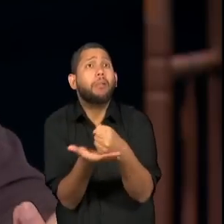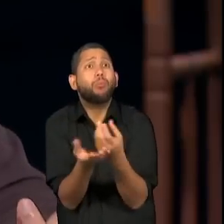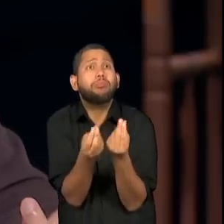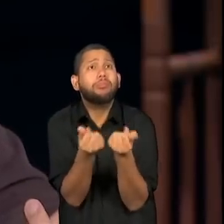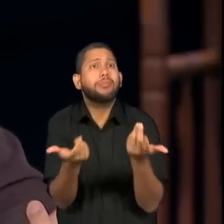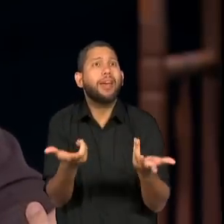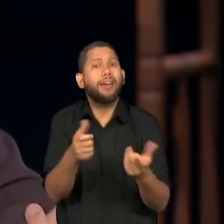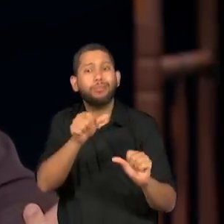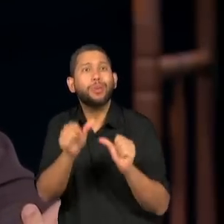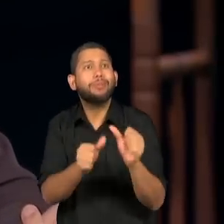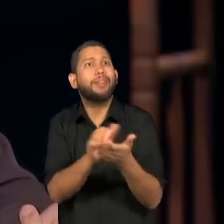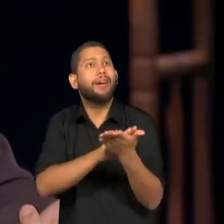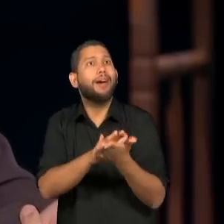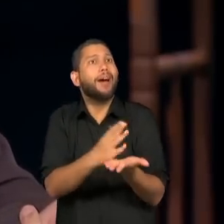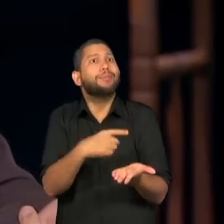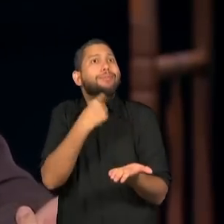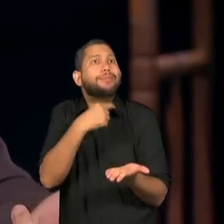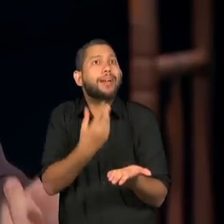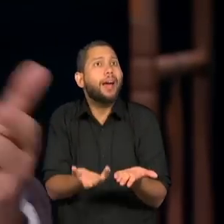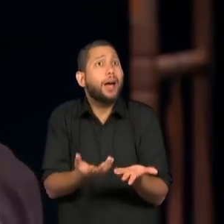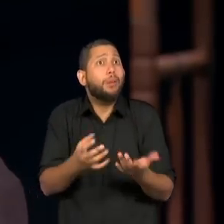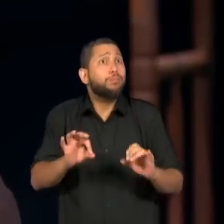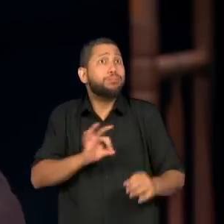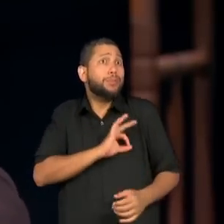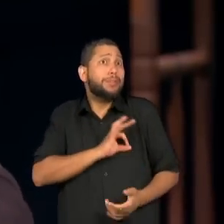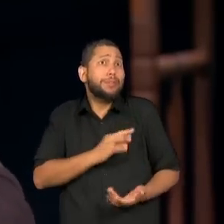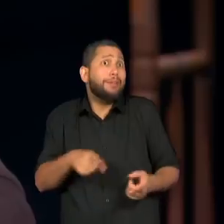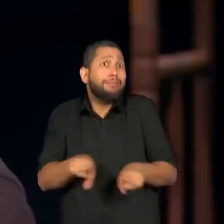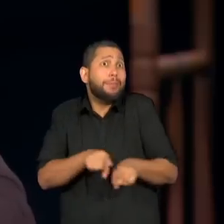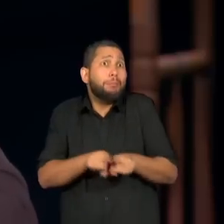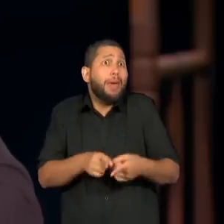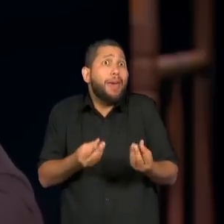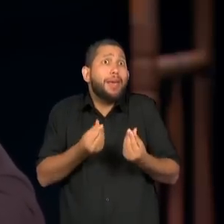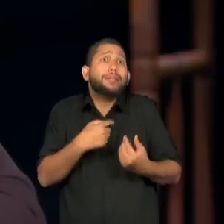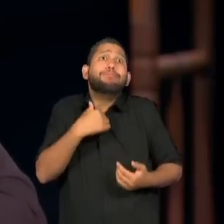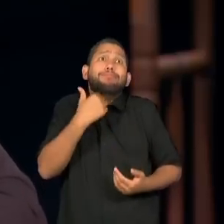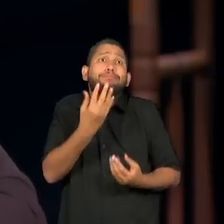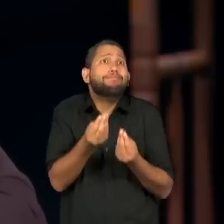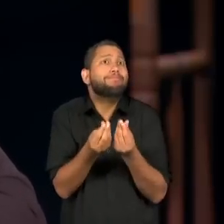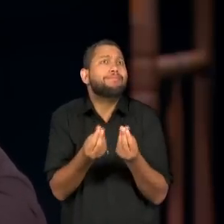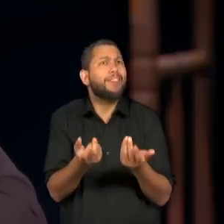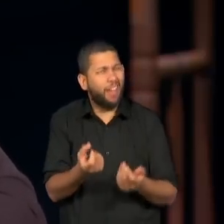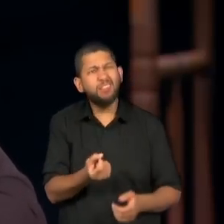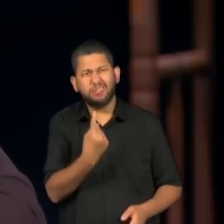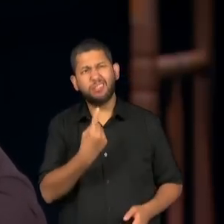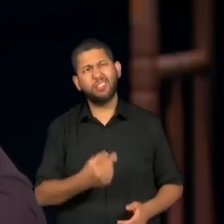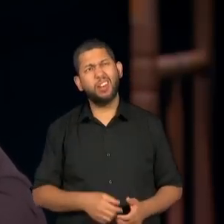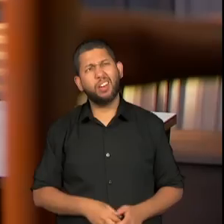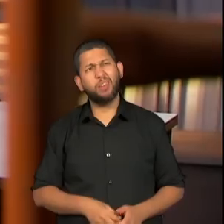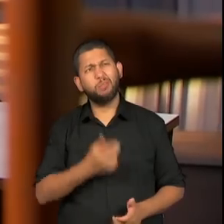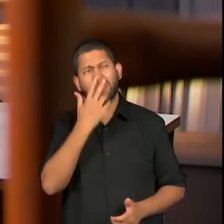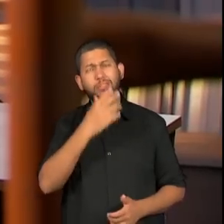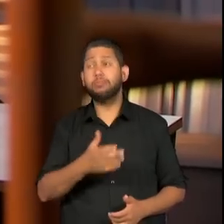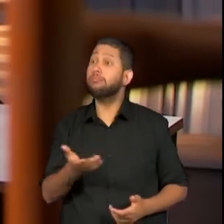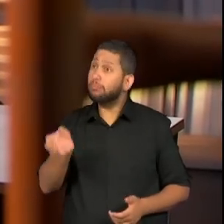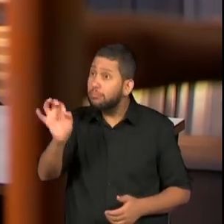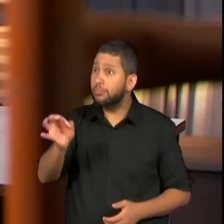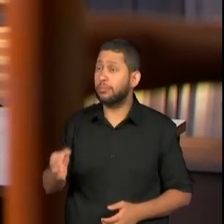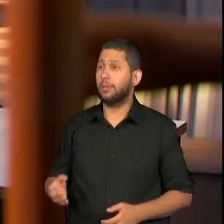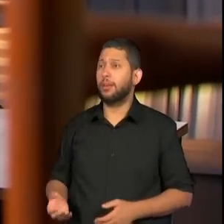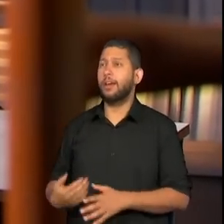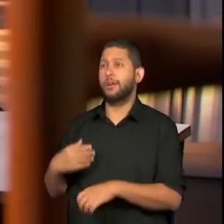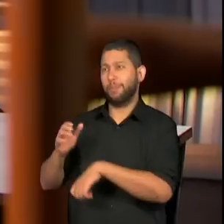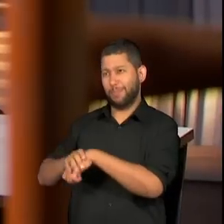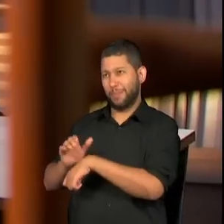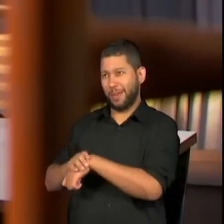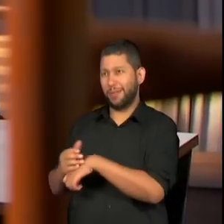ser transformado, não é? É uma coisa estranha, né? Uma coisa infértil. Na época